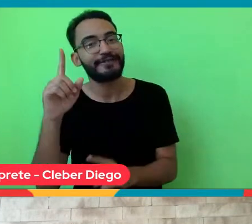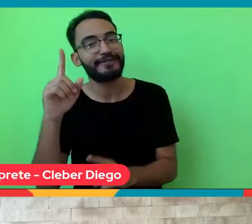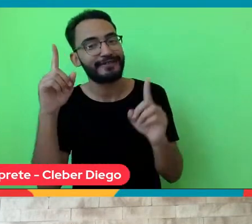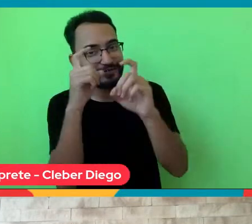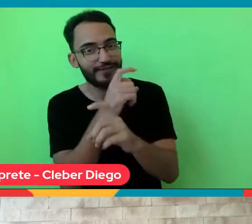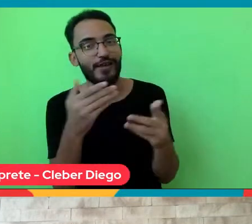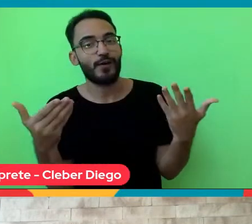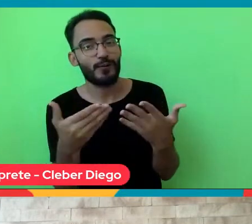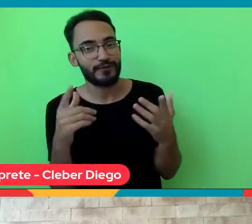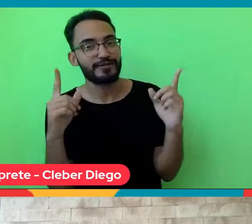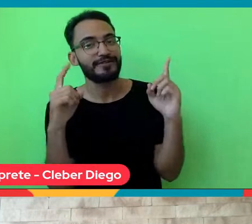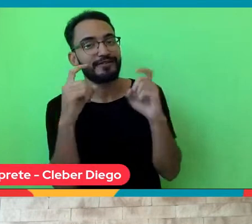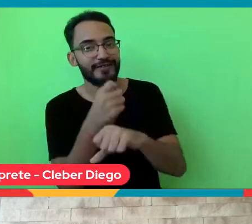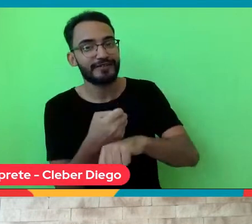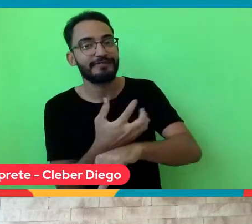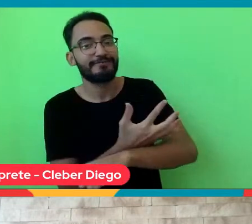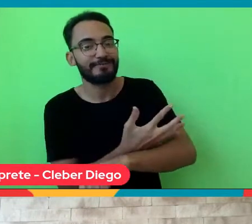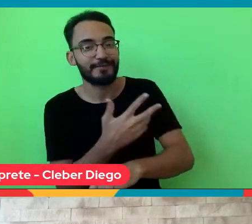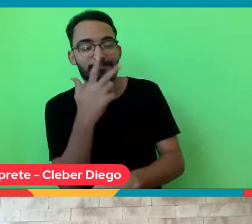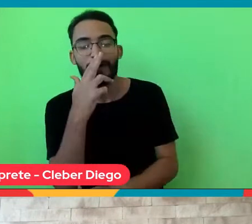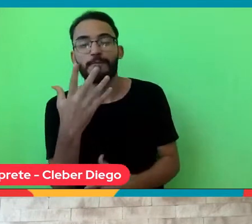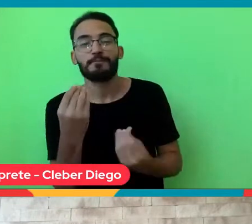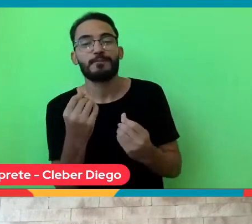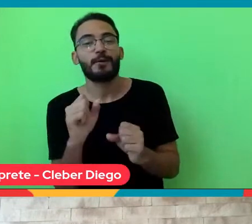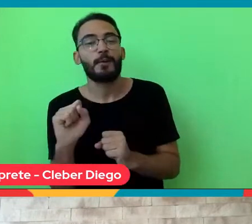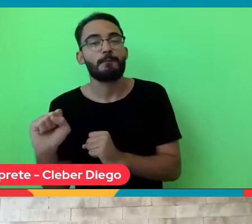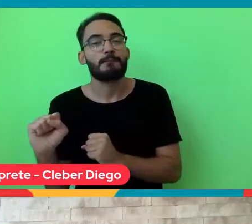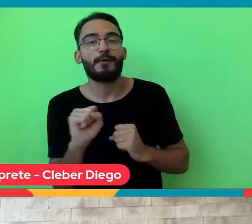hoje. É muito poder no dia de hoje, né?